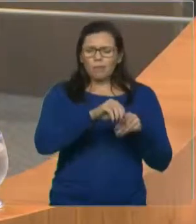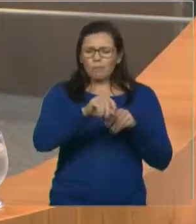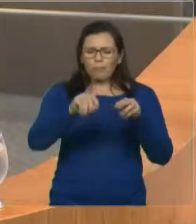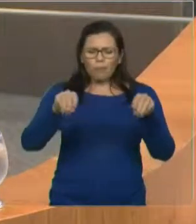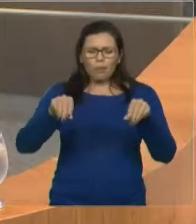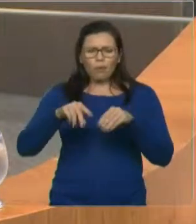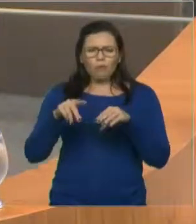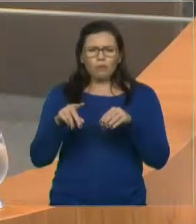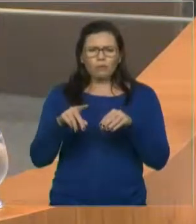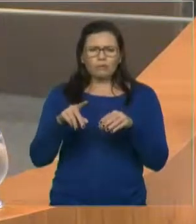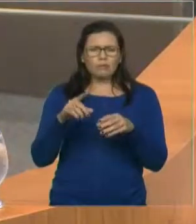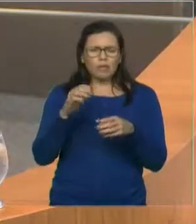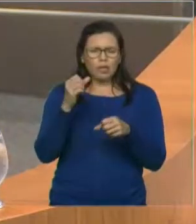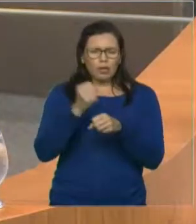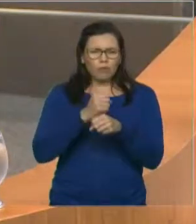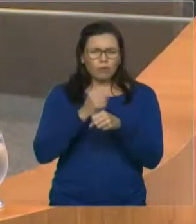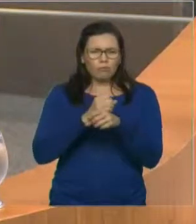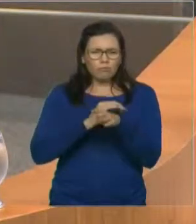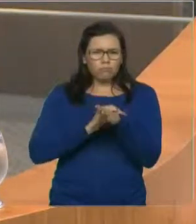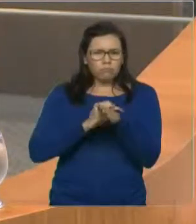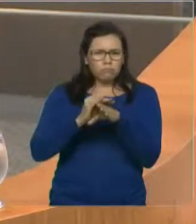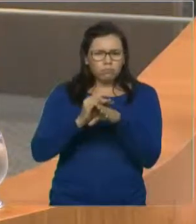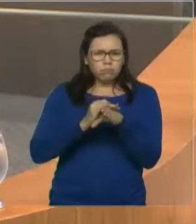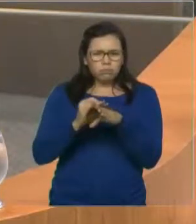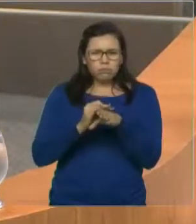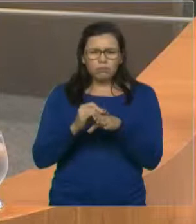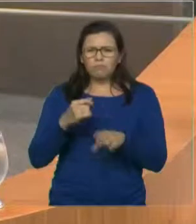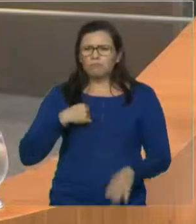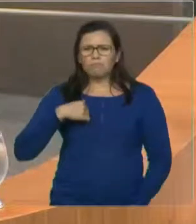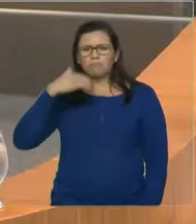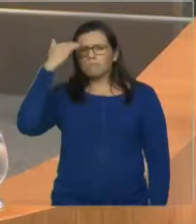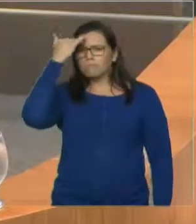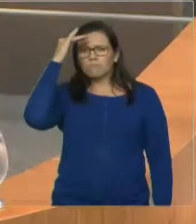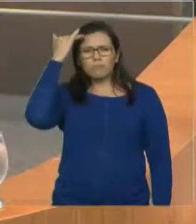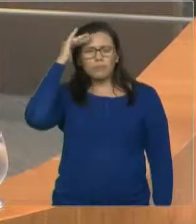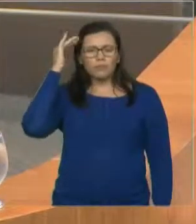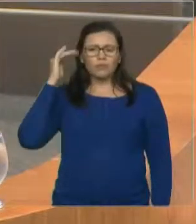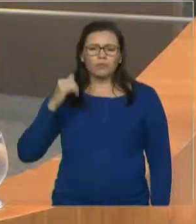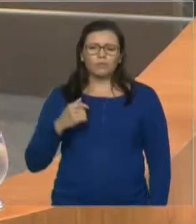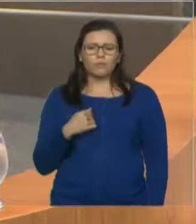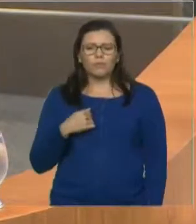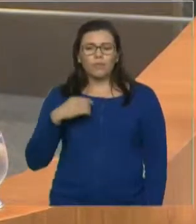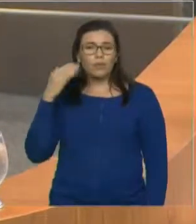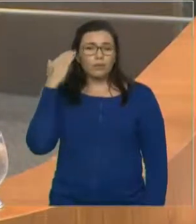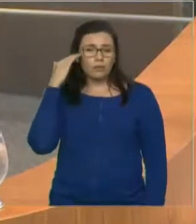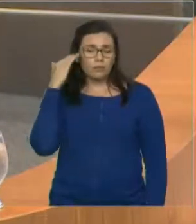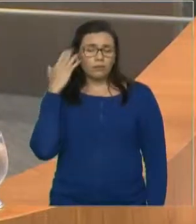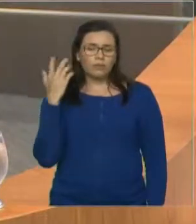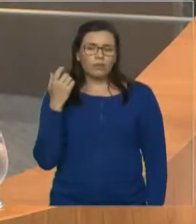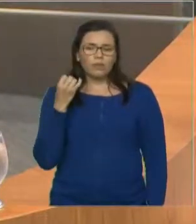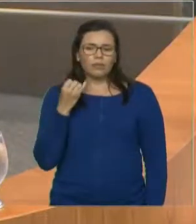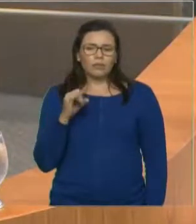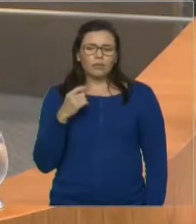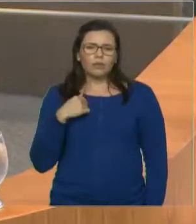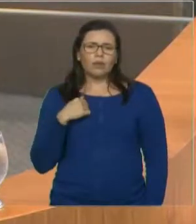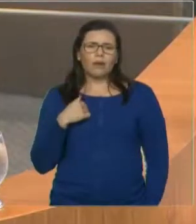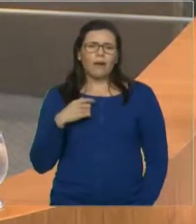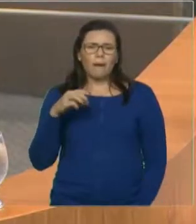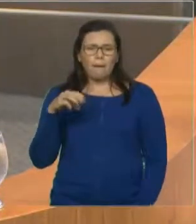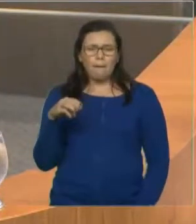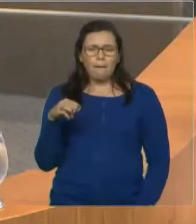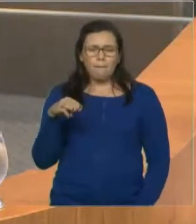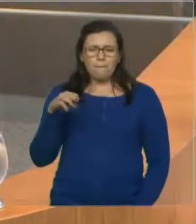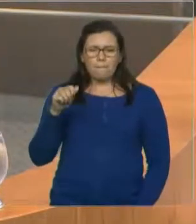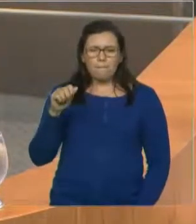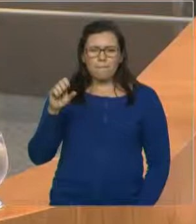tentei entender se fosse agora, como a tecnologia está muito grande, se fosse aquela massa asfáltica que ela é